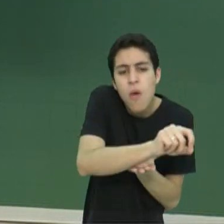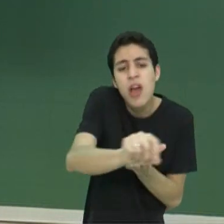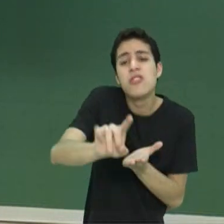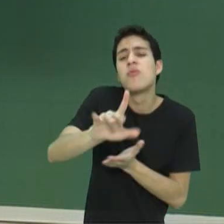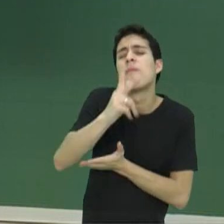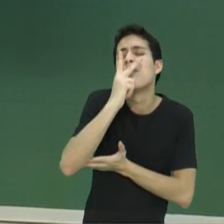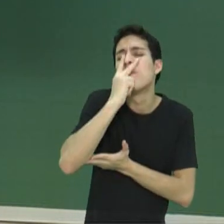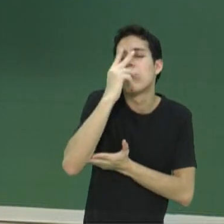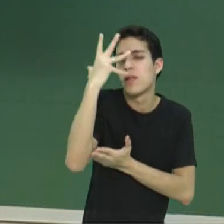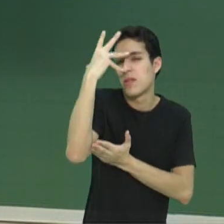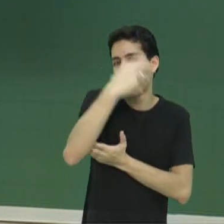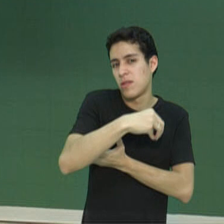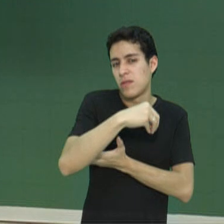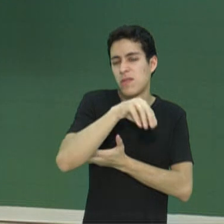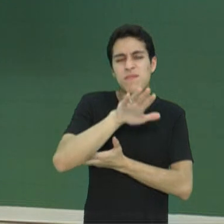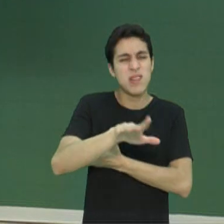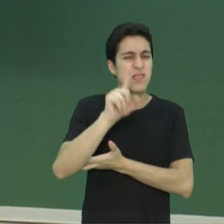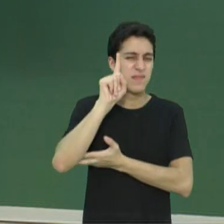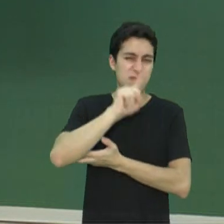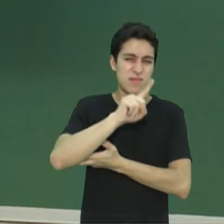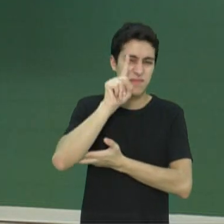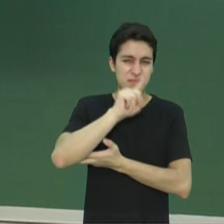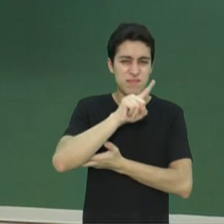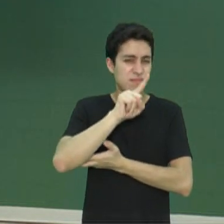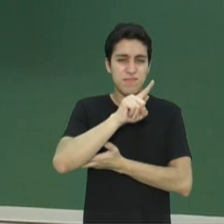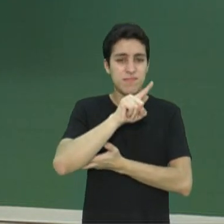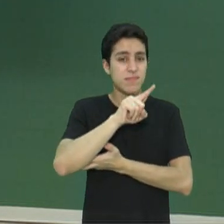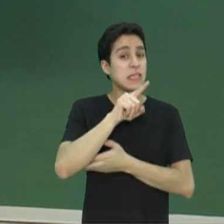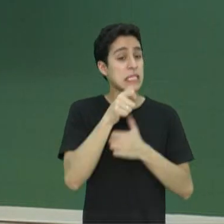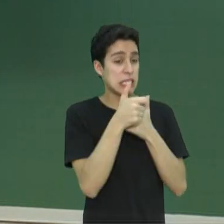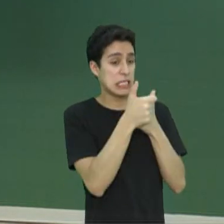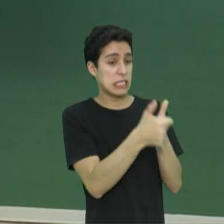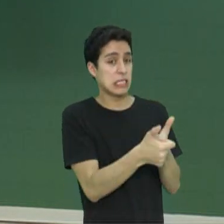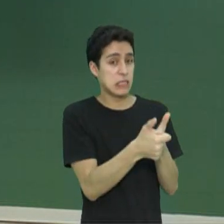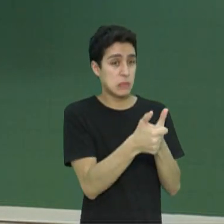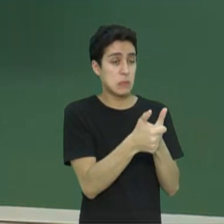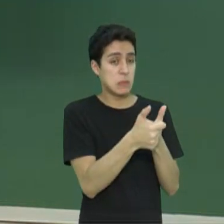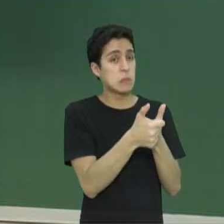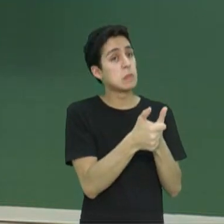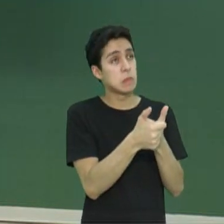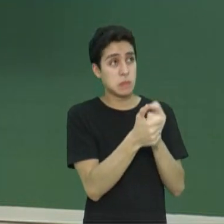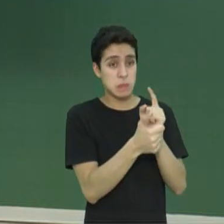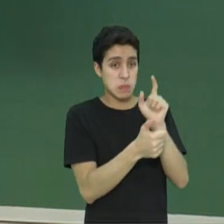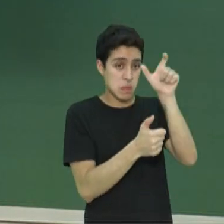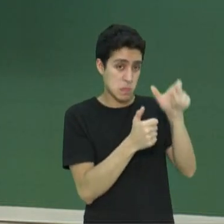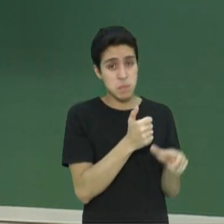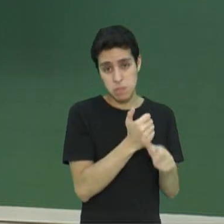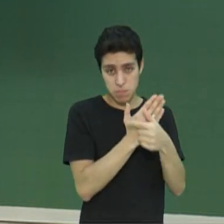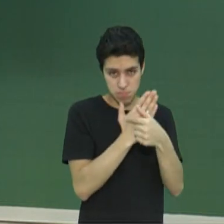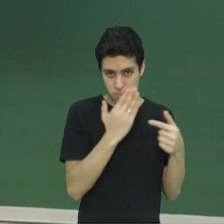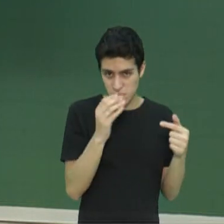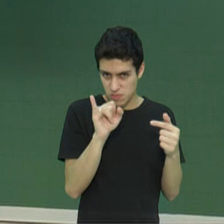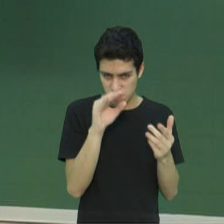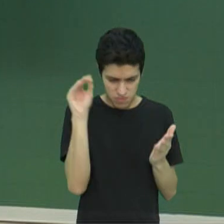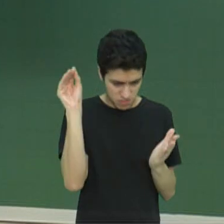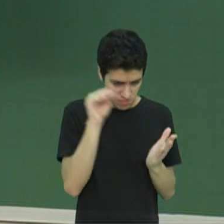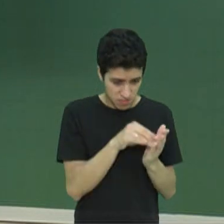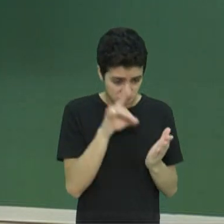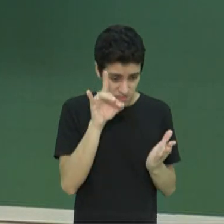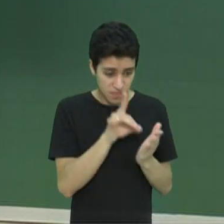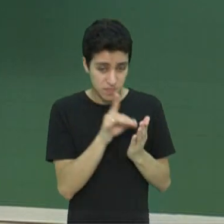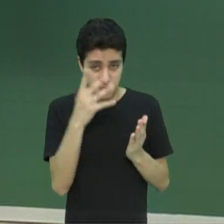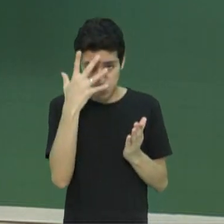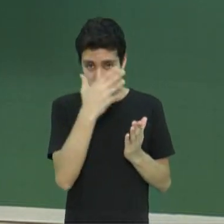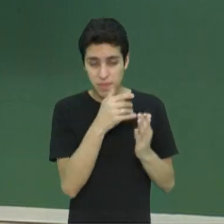belo. Um belo imperfeito, de acordo com as coisas que nós olhamos. Se você colocar isso, que o verdadeiro